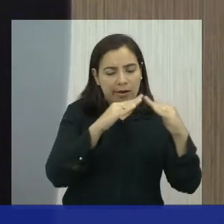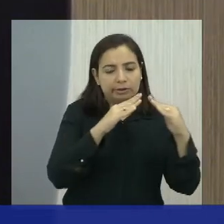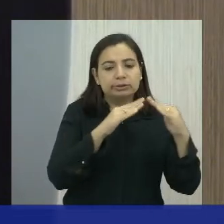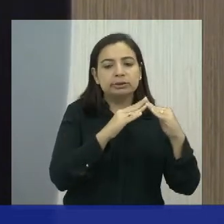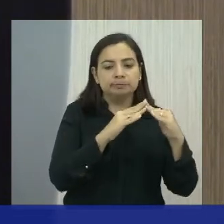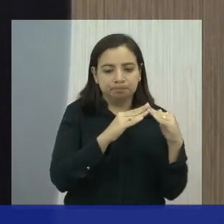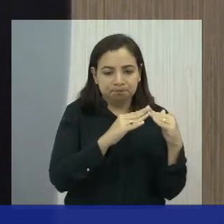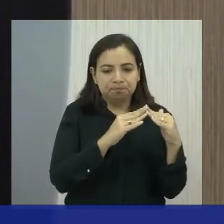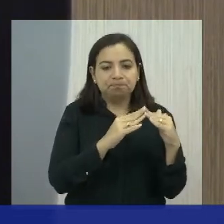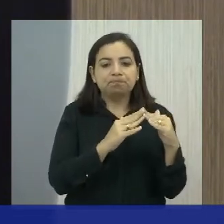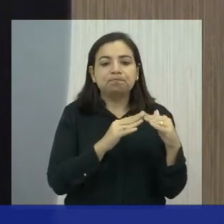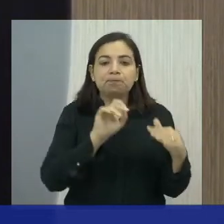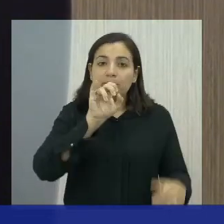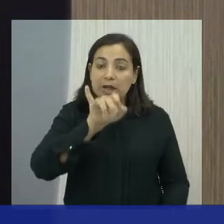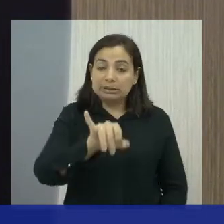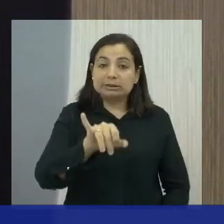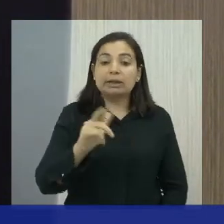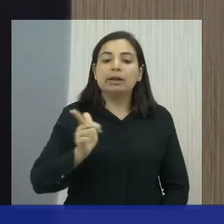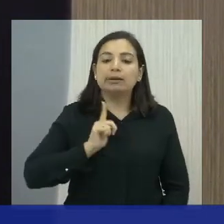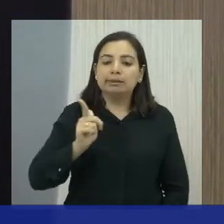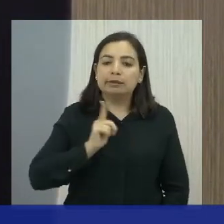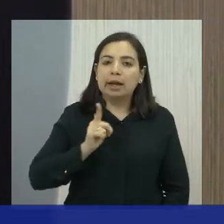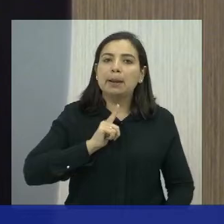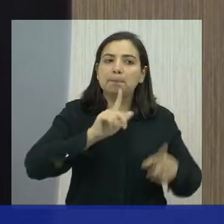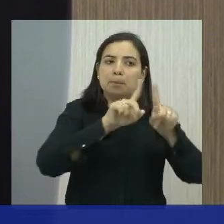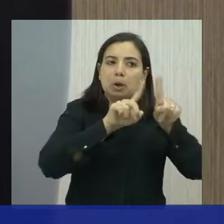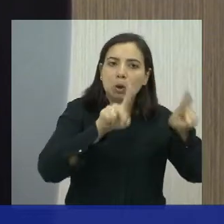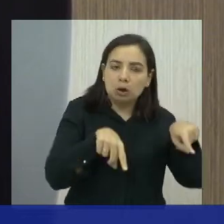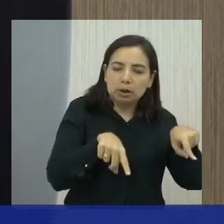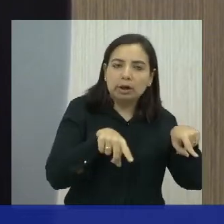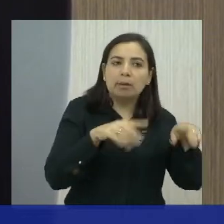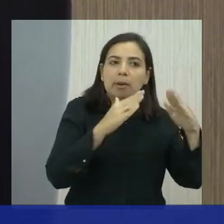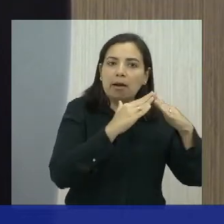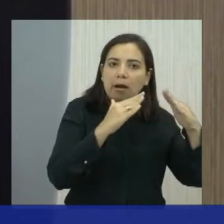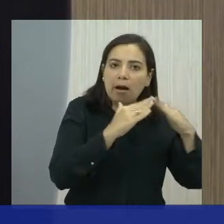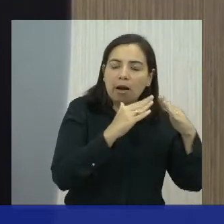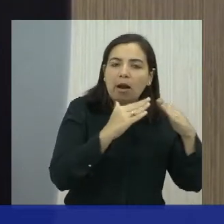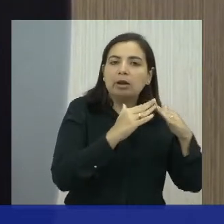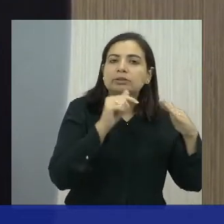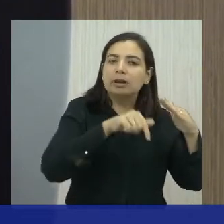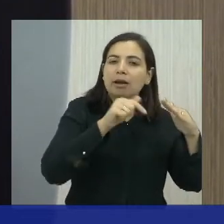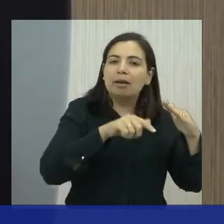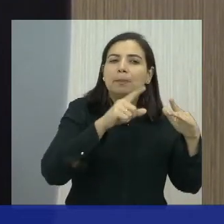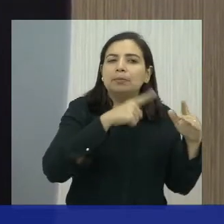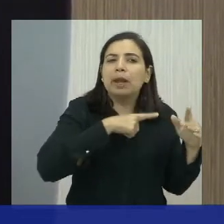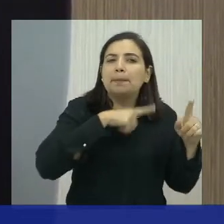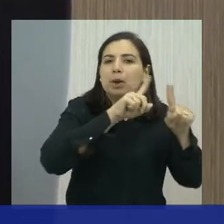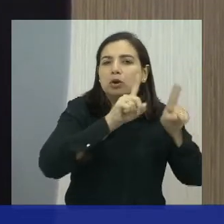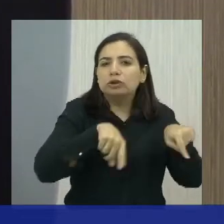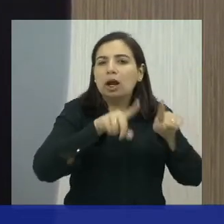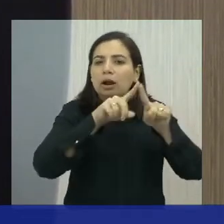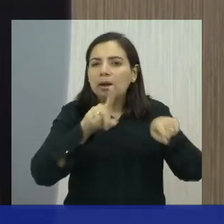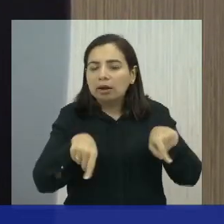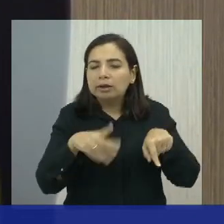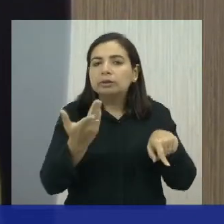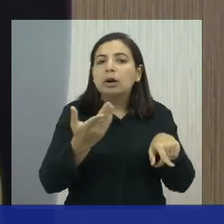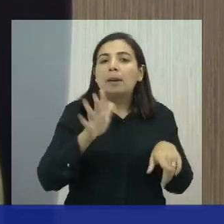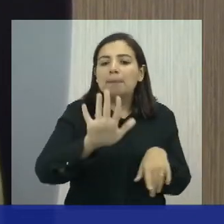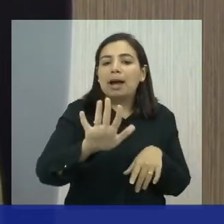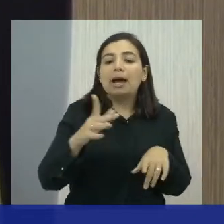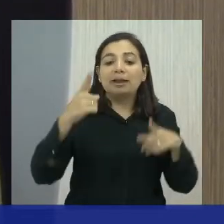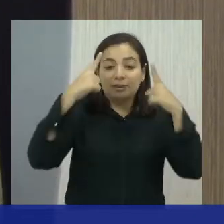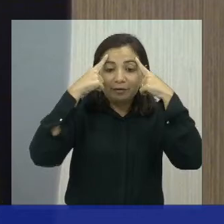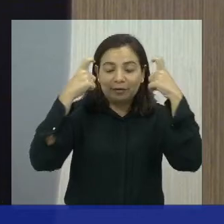que, se, por um lado, houve um programa de habitação popular e a